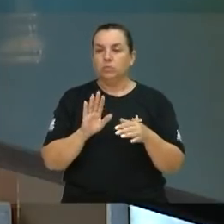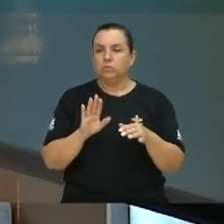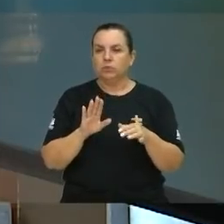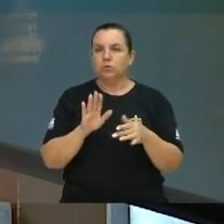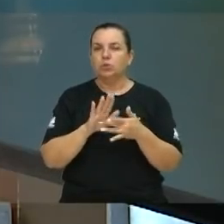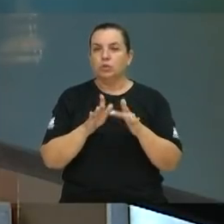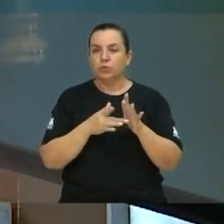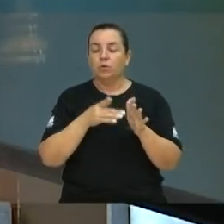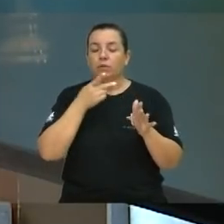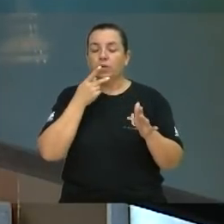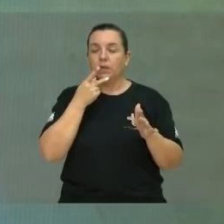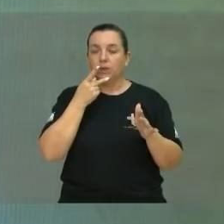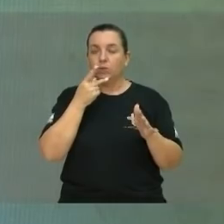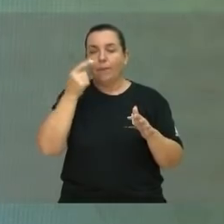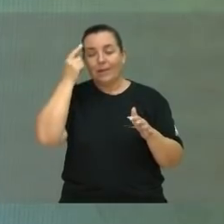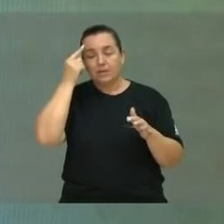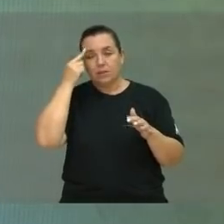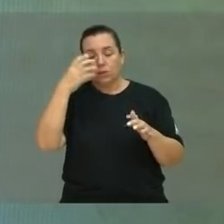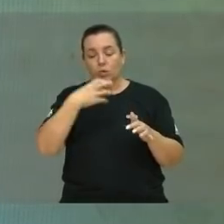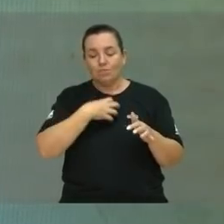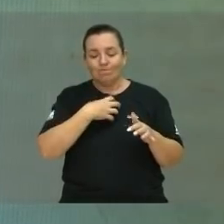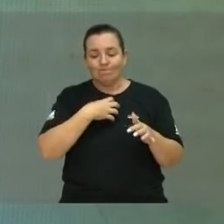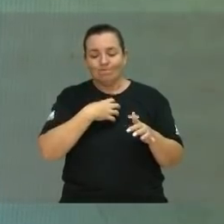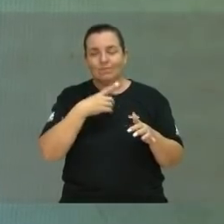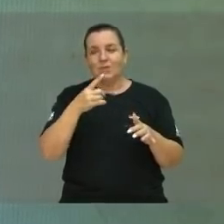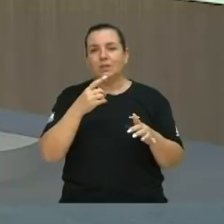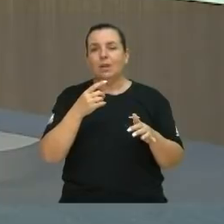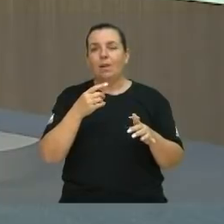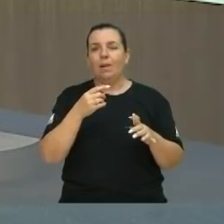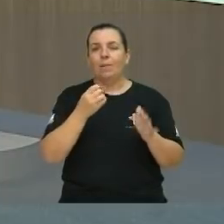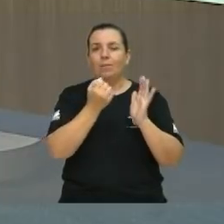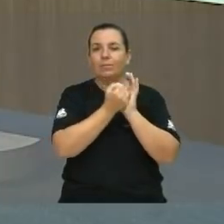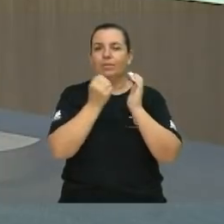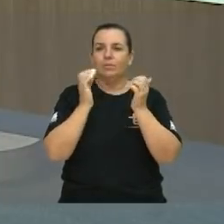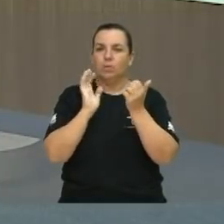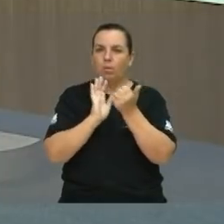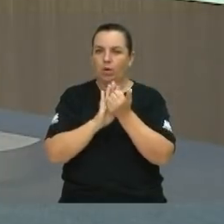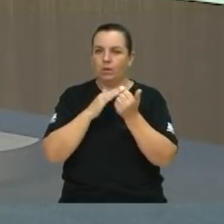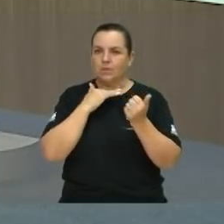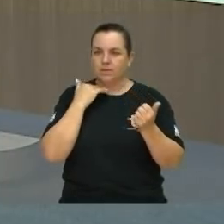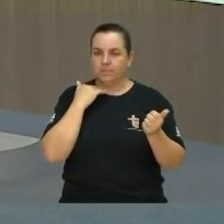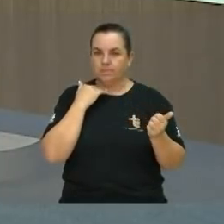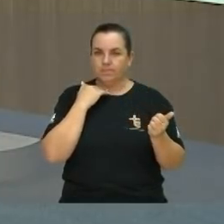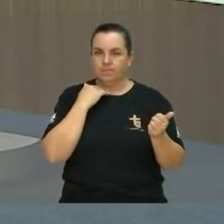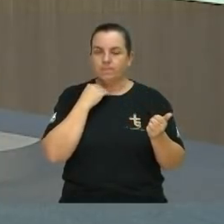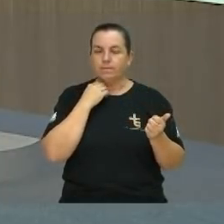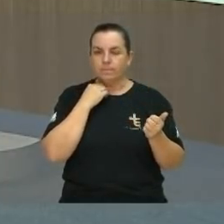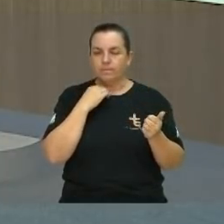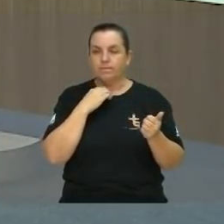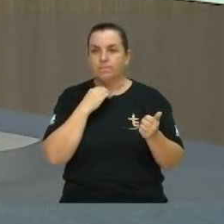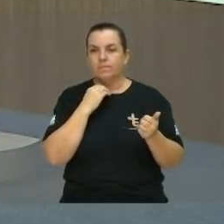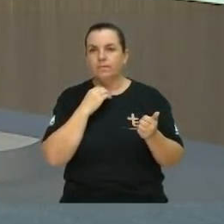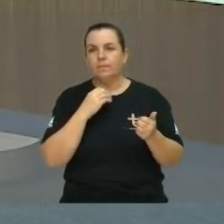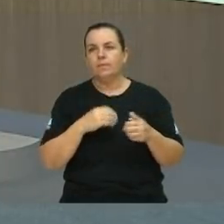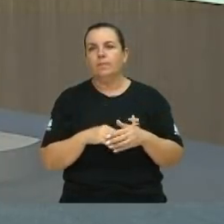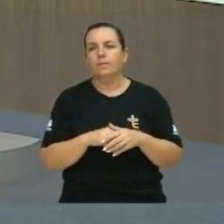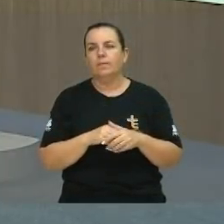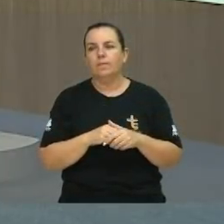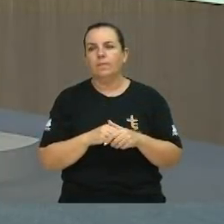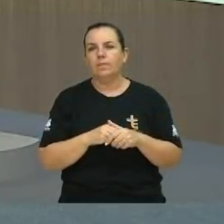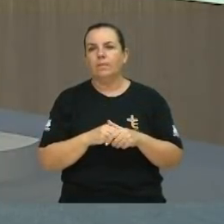sentido de sua morte é o sentido da morte quem fala em sentido da morte